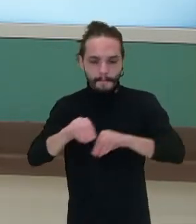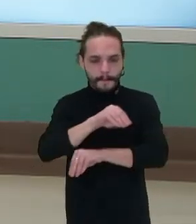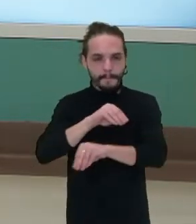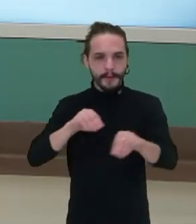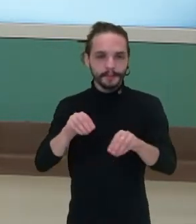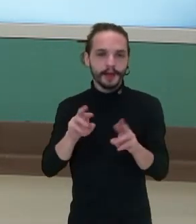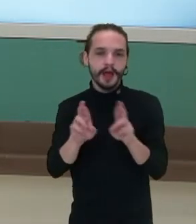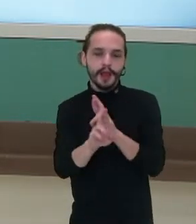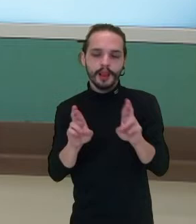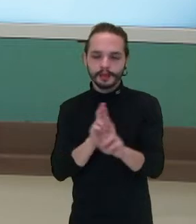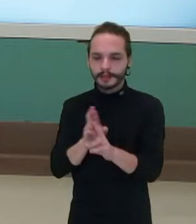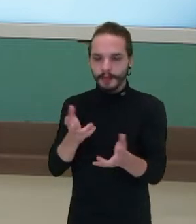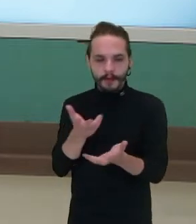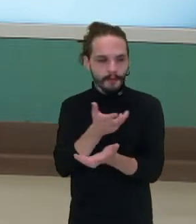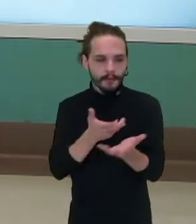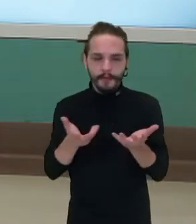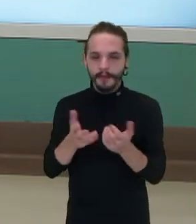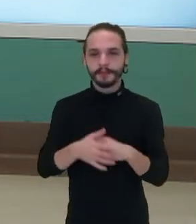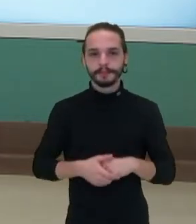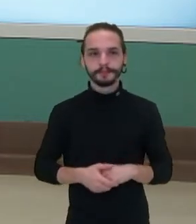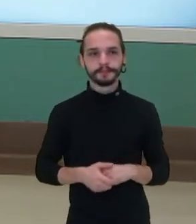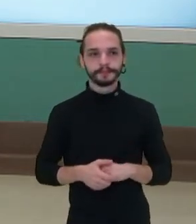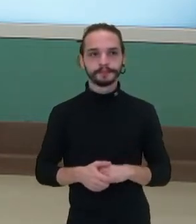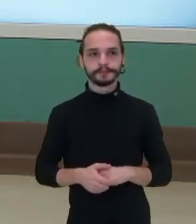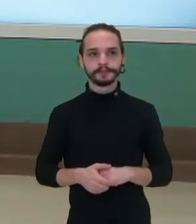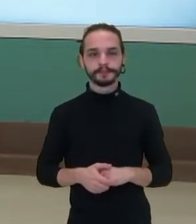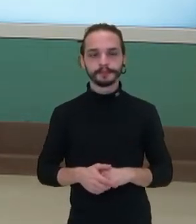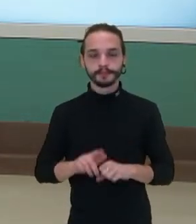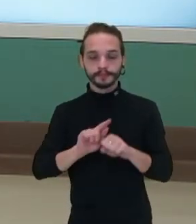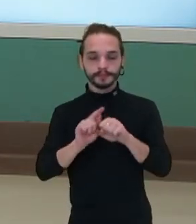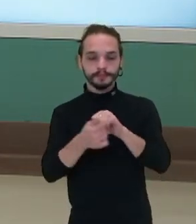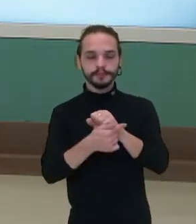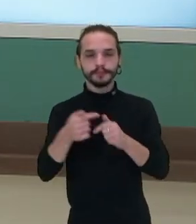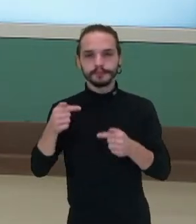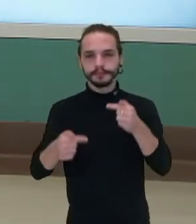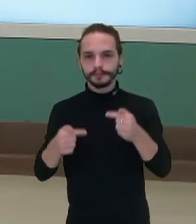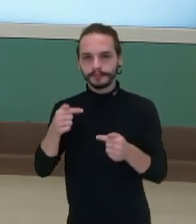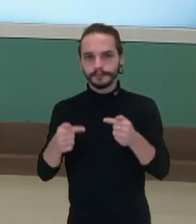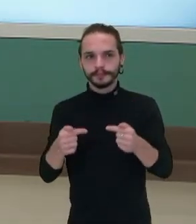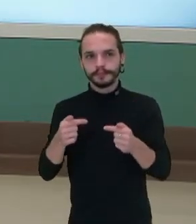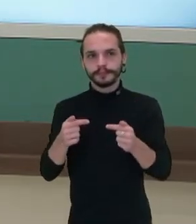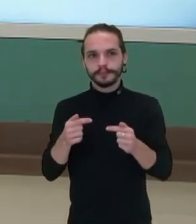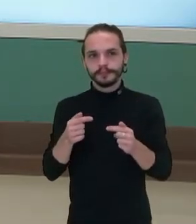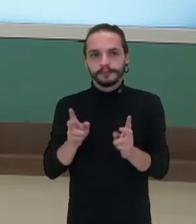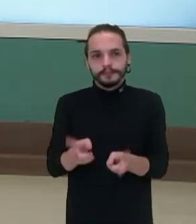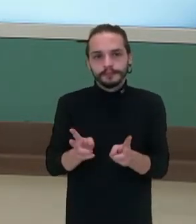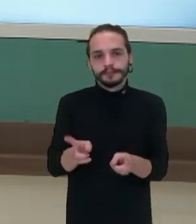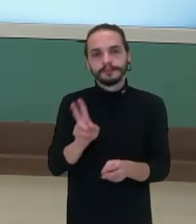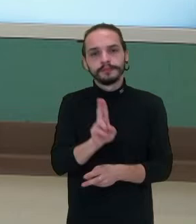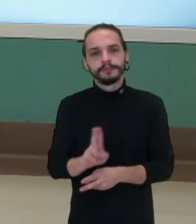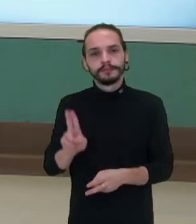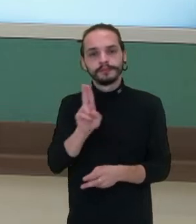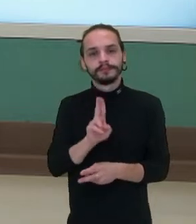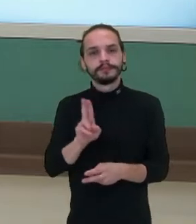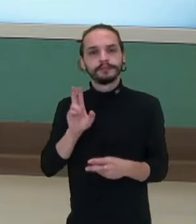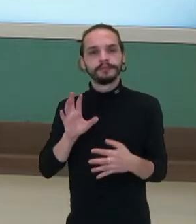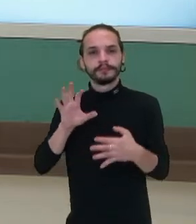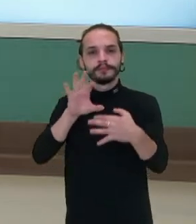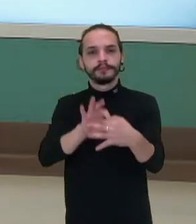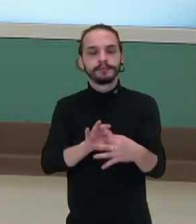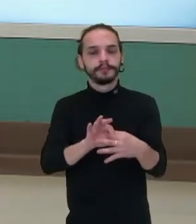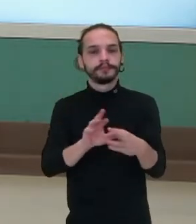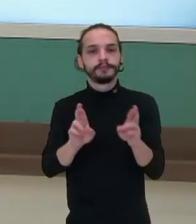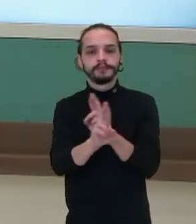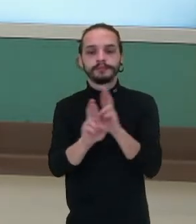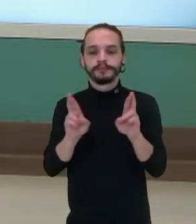bom? Muito bem. Então olha só, a geopolítica normalmente é uma palavra associada então a assuntos que envolvam